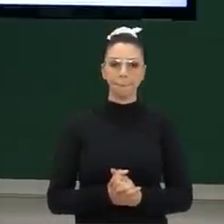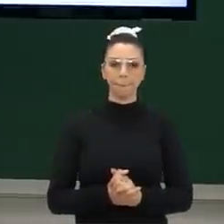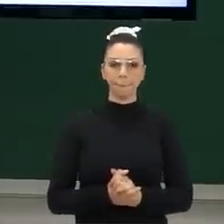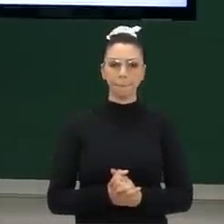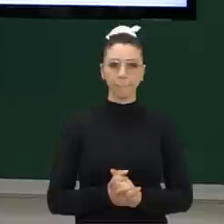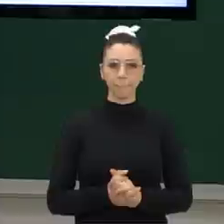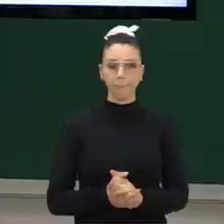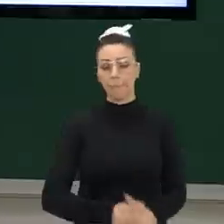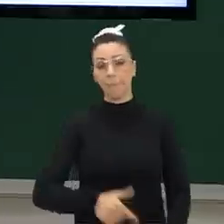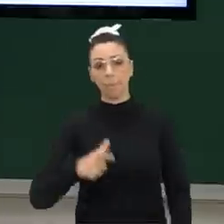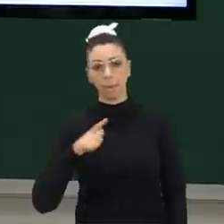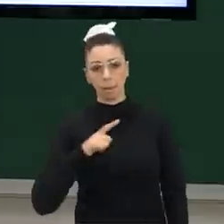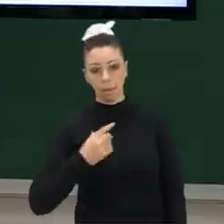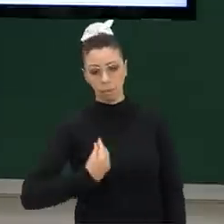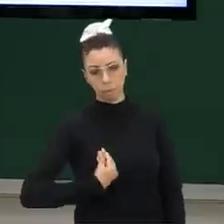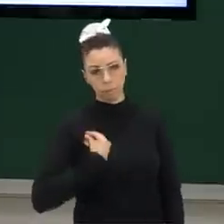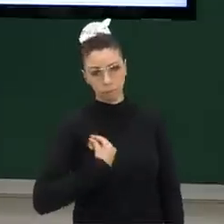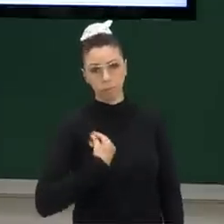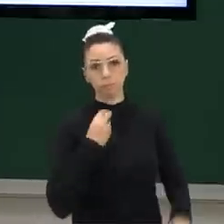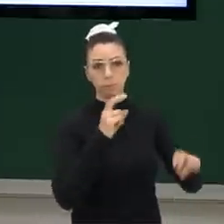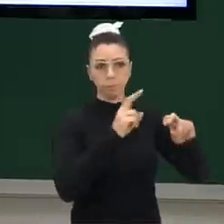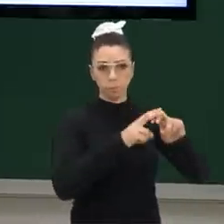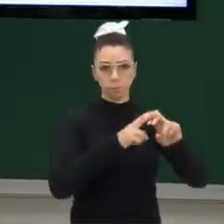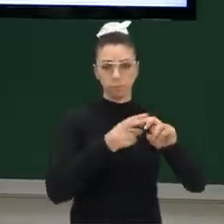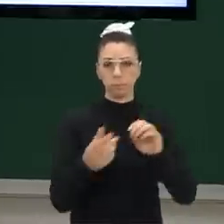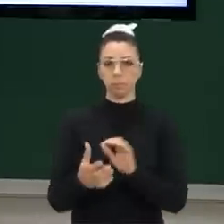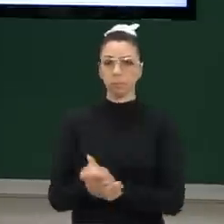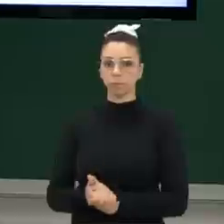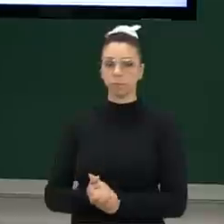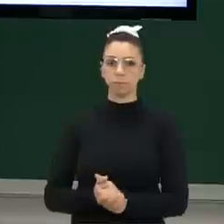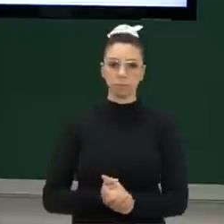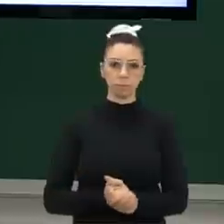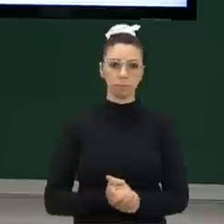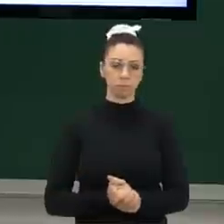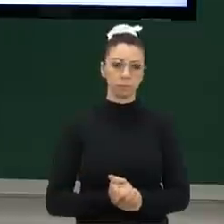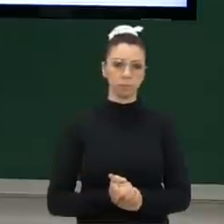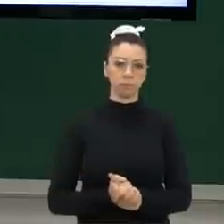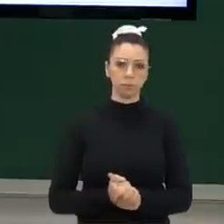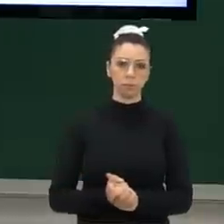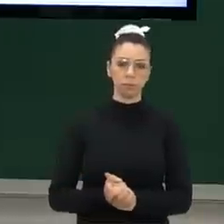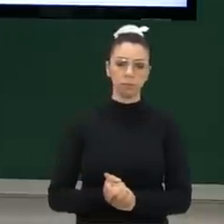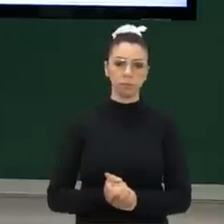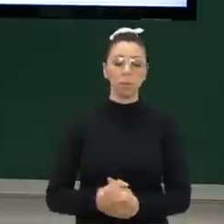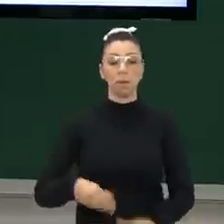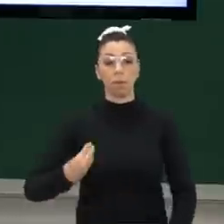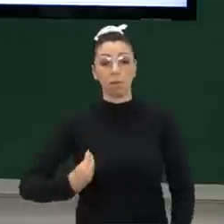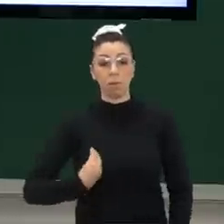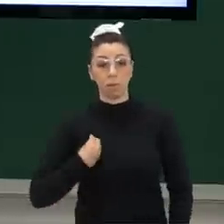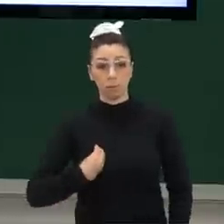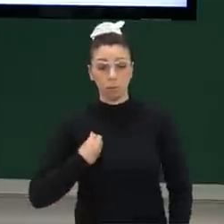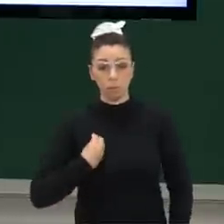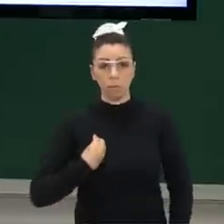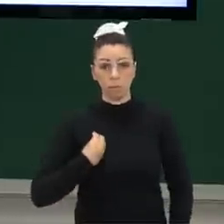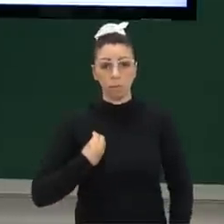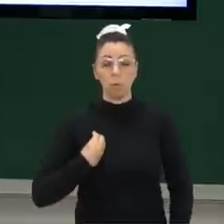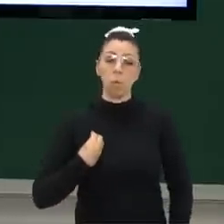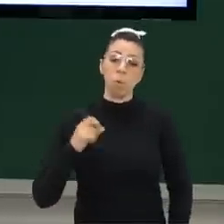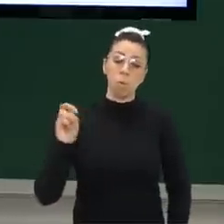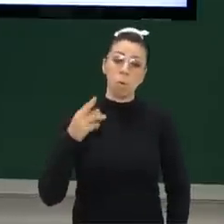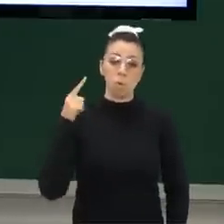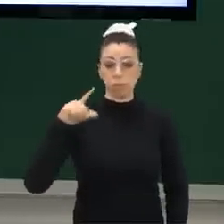tem uma cadeira. There are chairs, existem ou